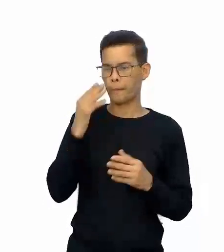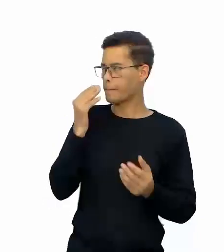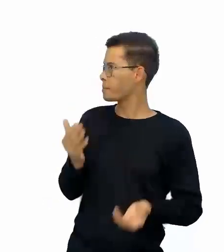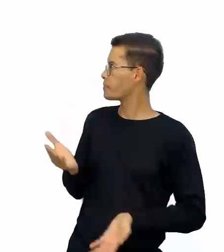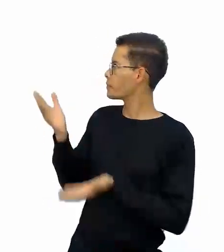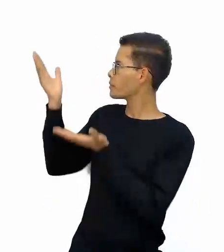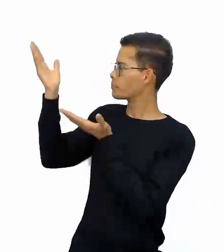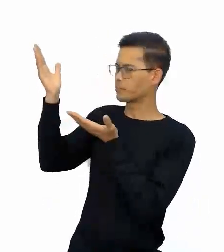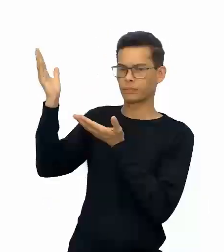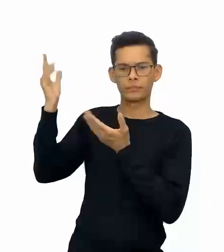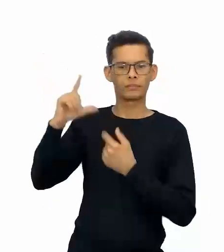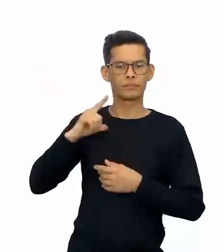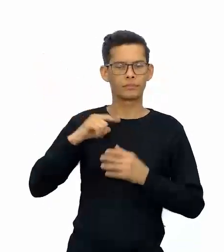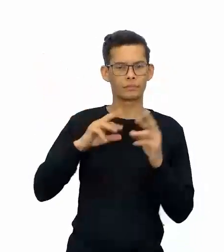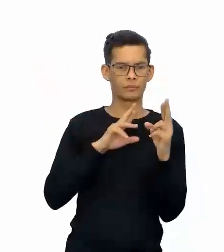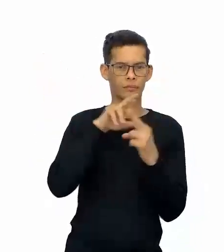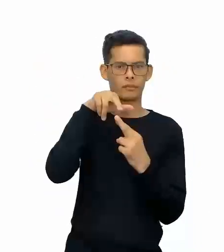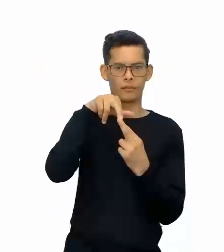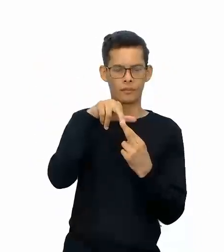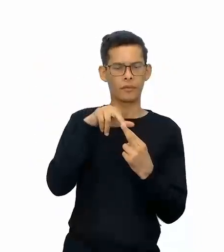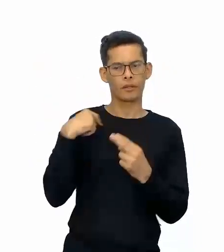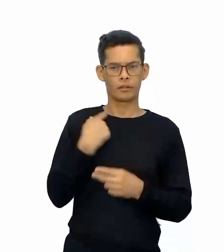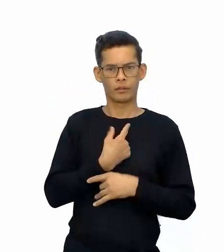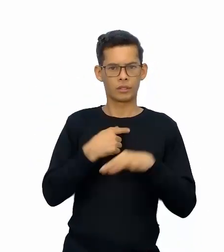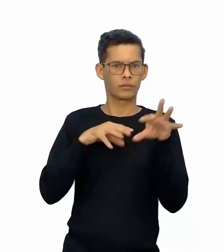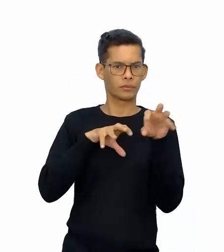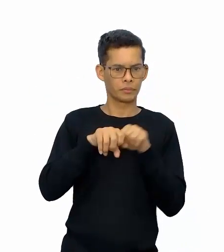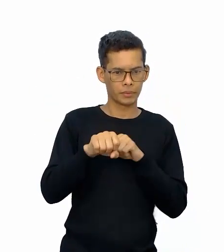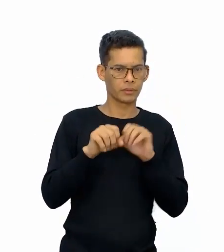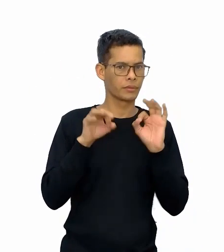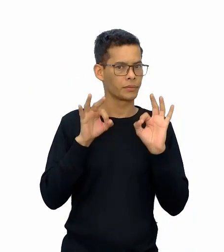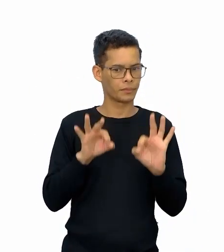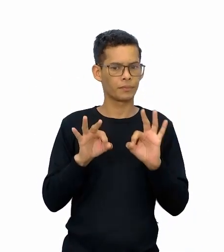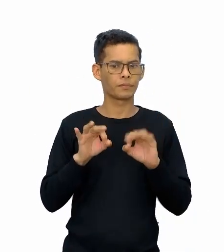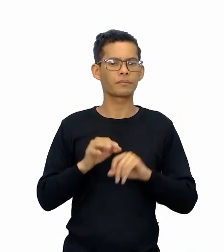tem as referências da nossa formação.